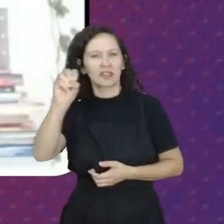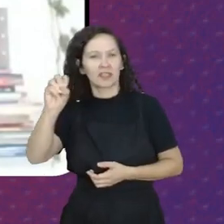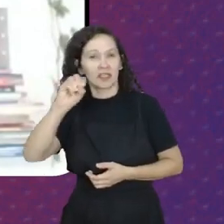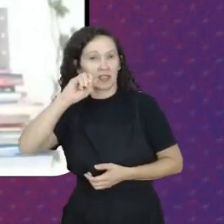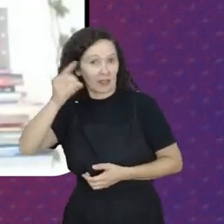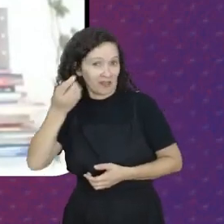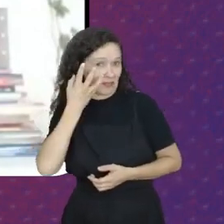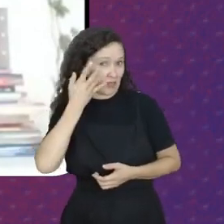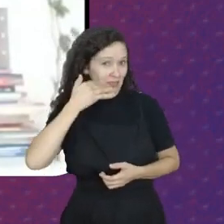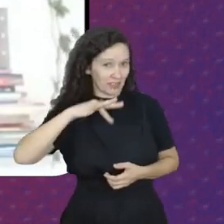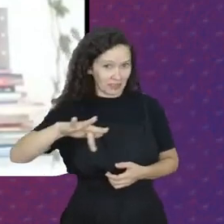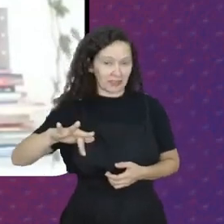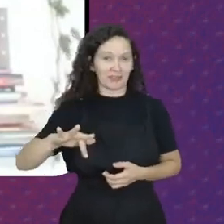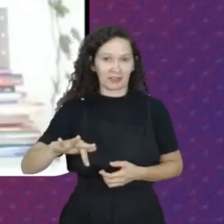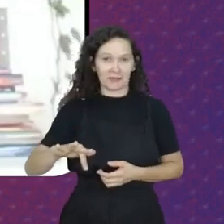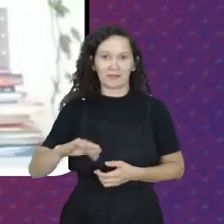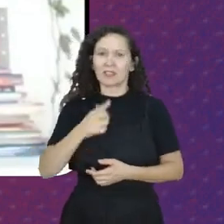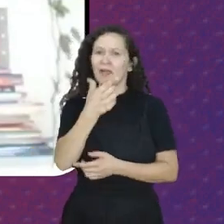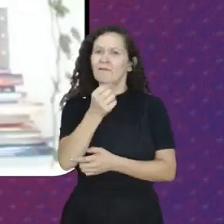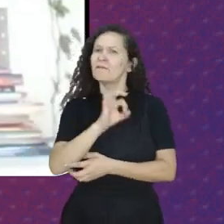5.500.000 crianças, são